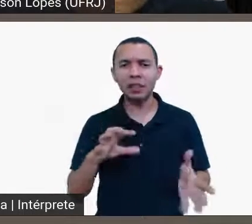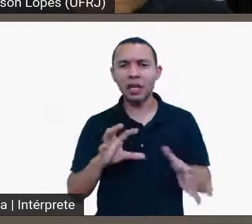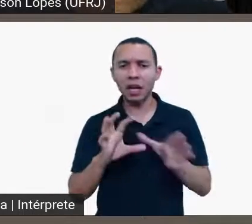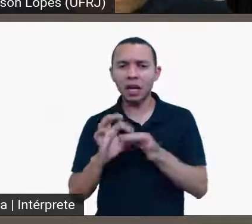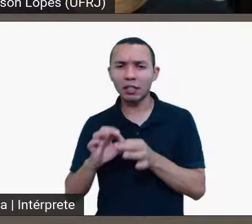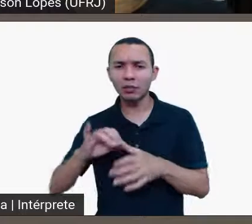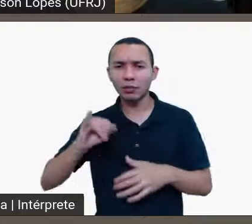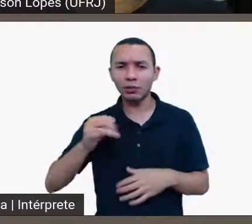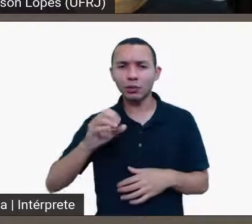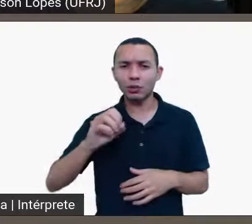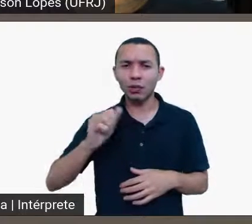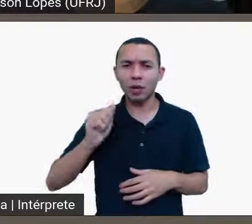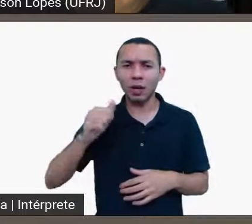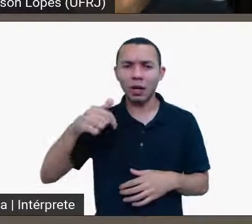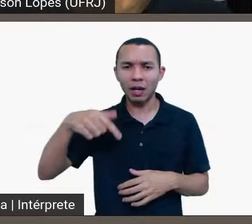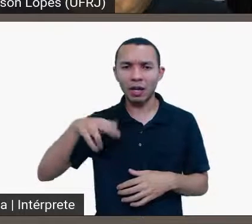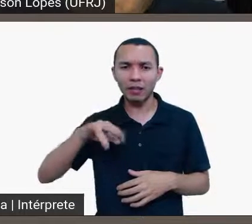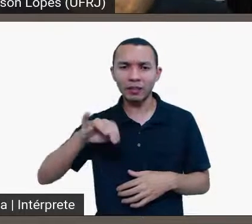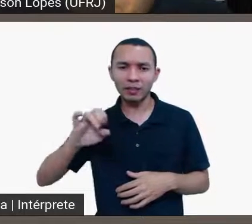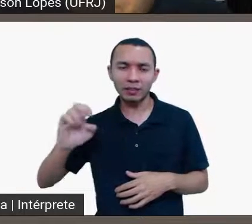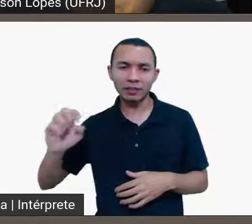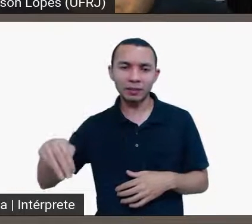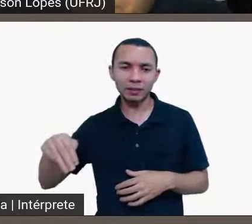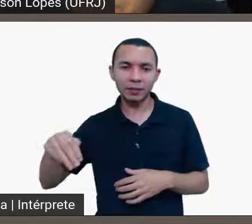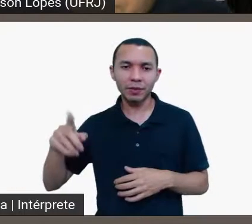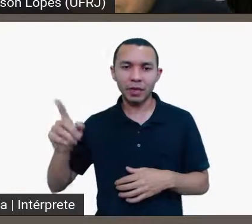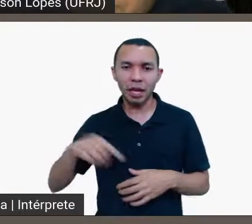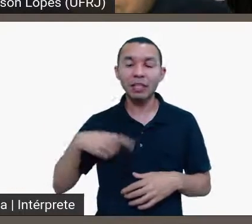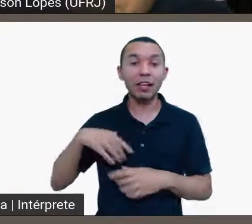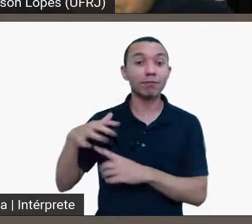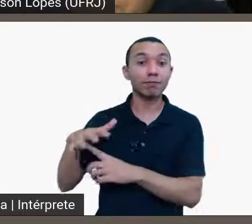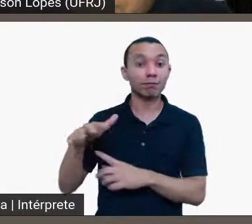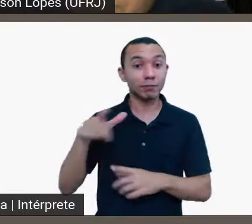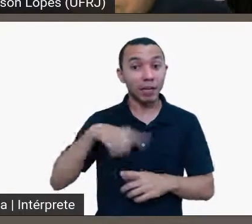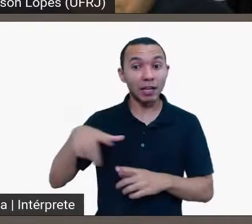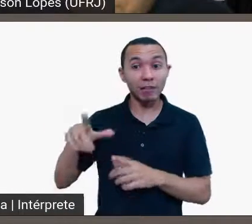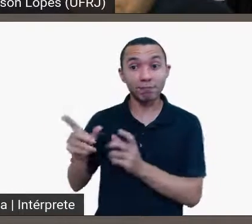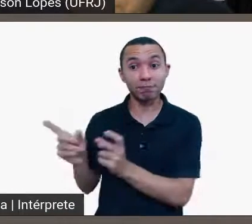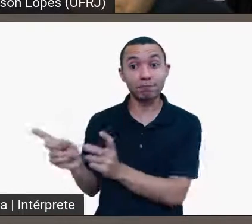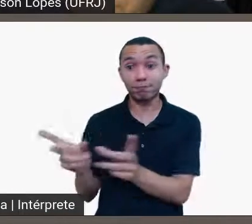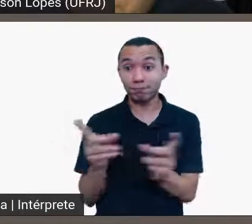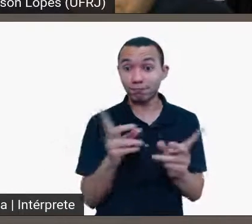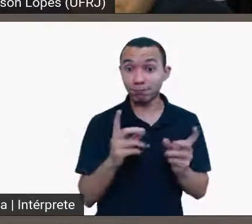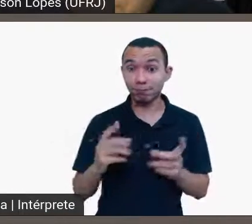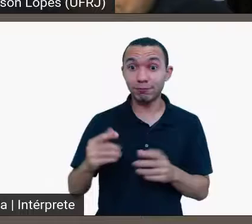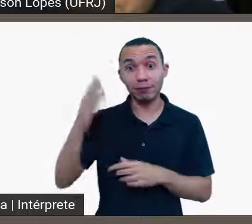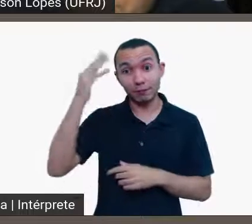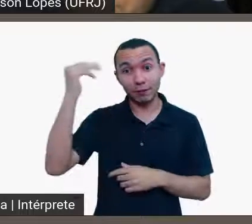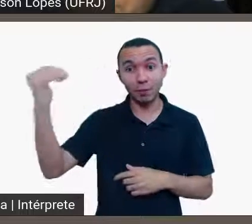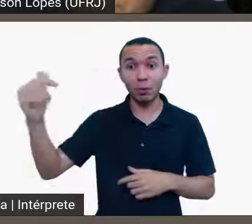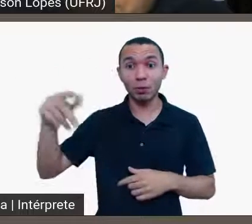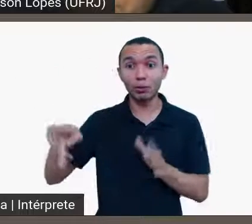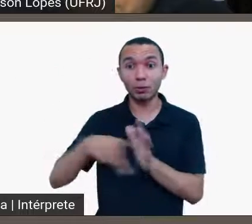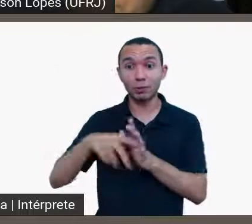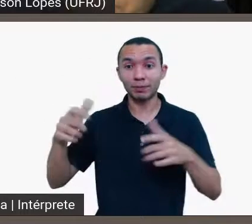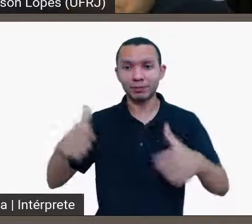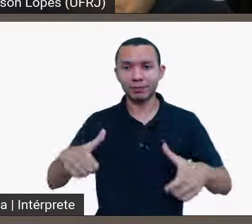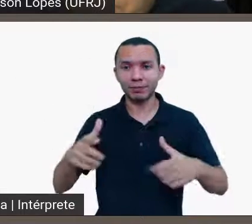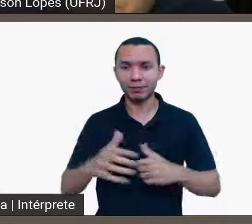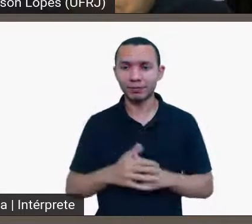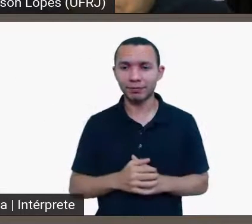Joaquim Araújo, que era um grande comerciante da região. O que não impede que ele,